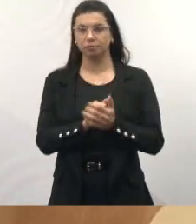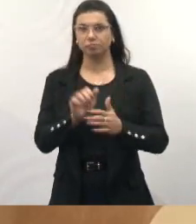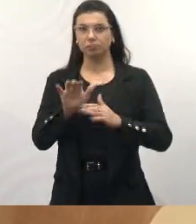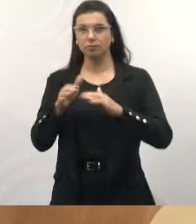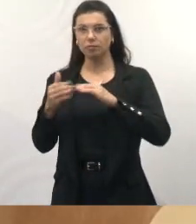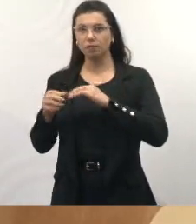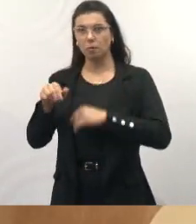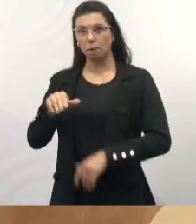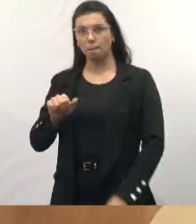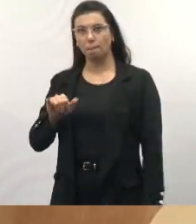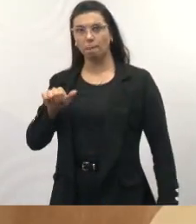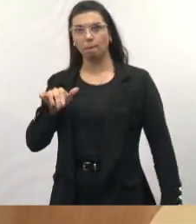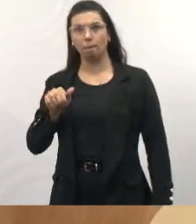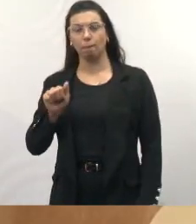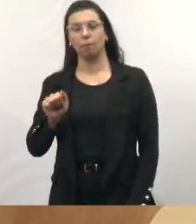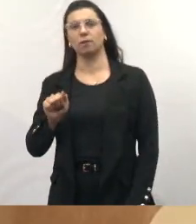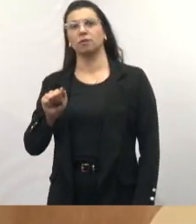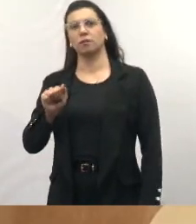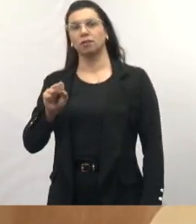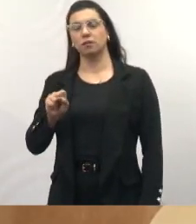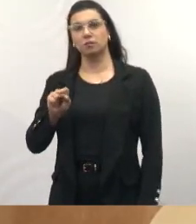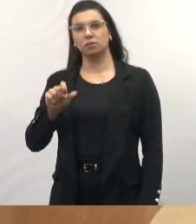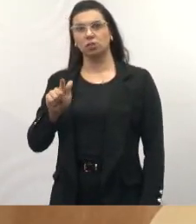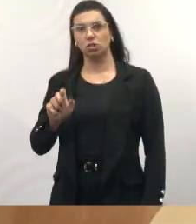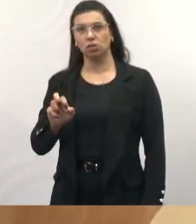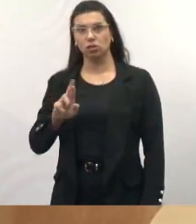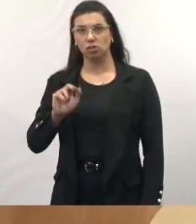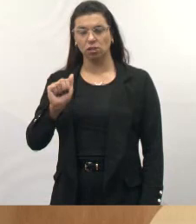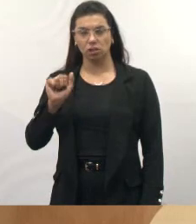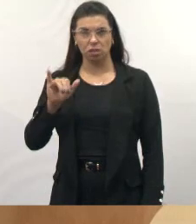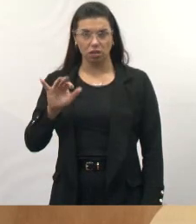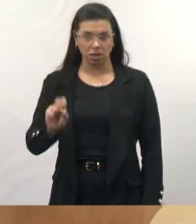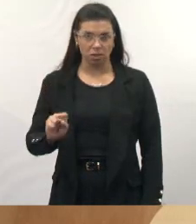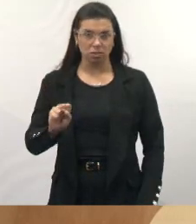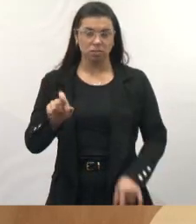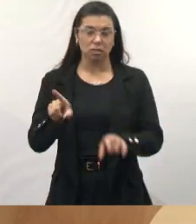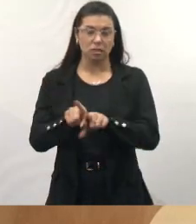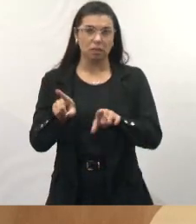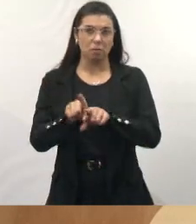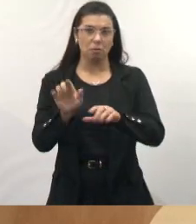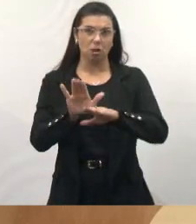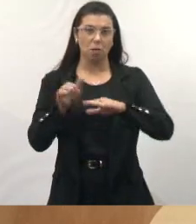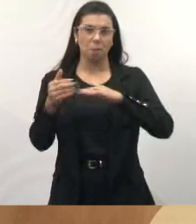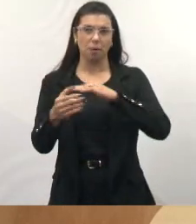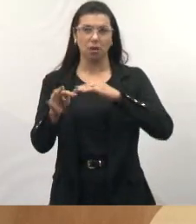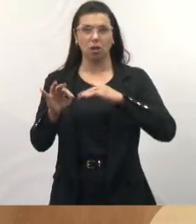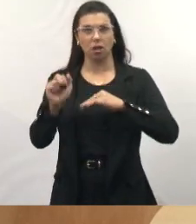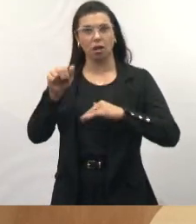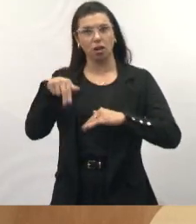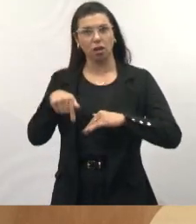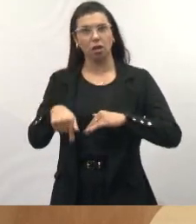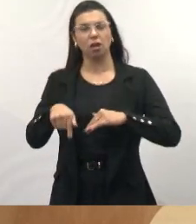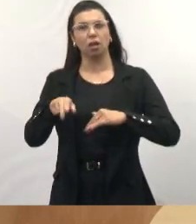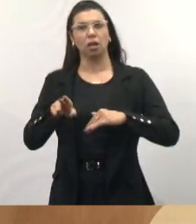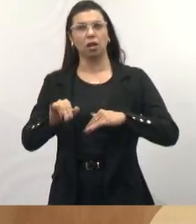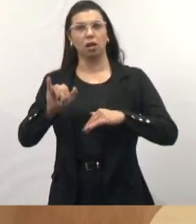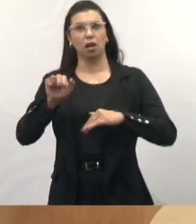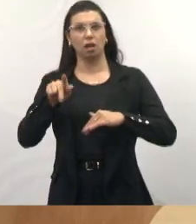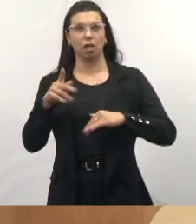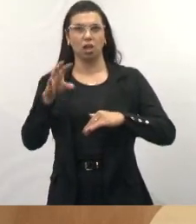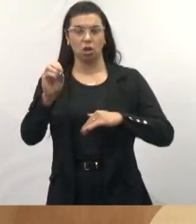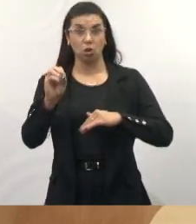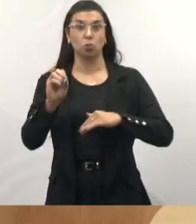Gerais, mas já está no projeto. E agora a obra do Tanquinho. Essa obra do Tanquinho que foi mostrada no vídeo, ela